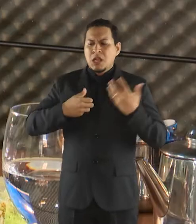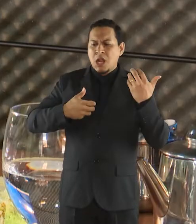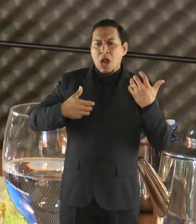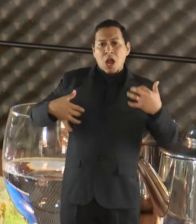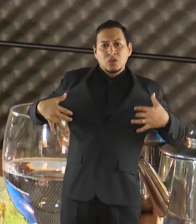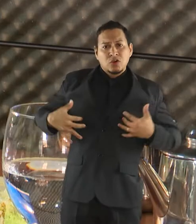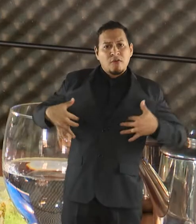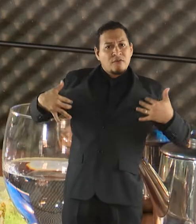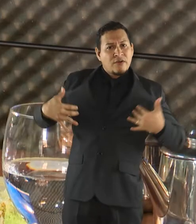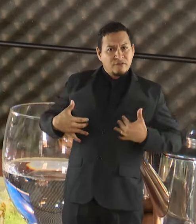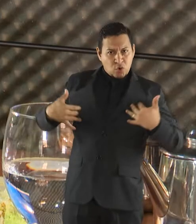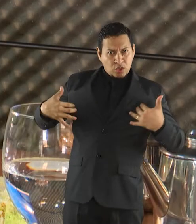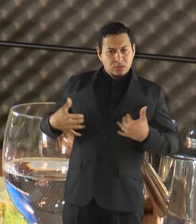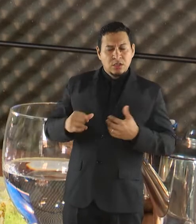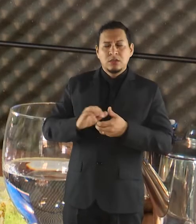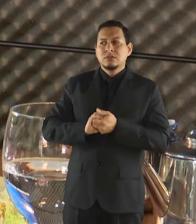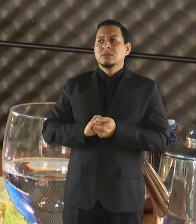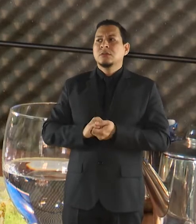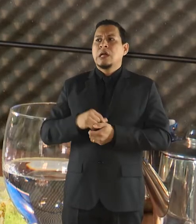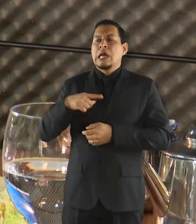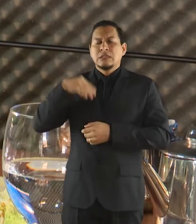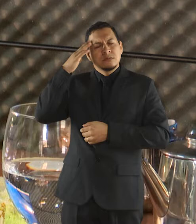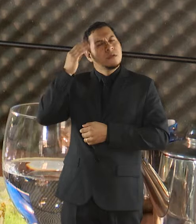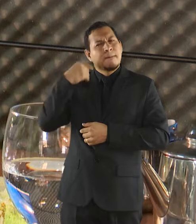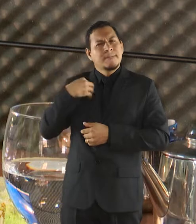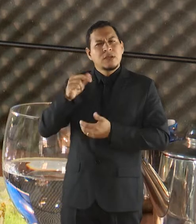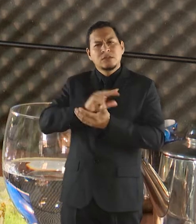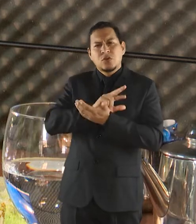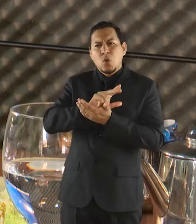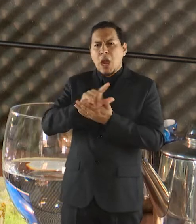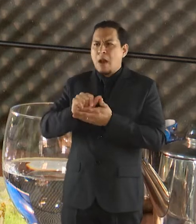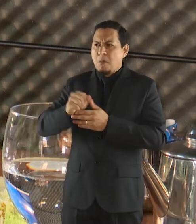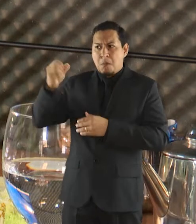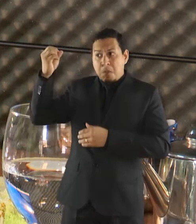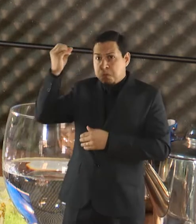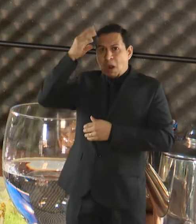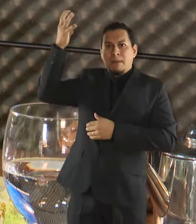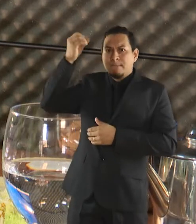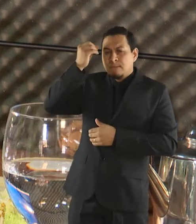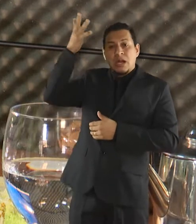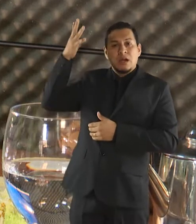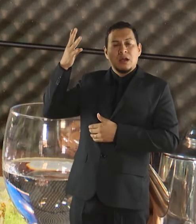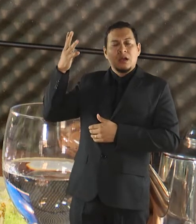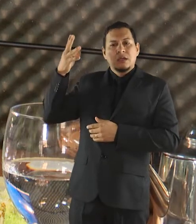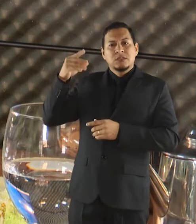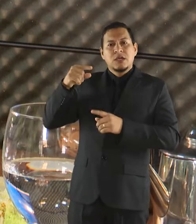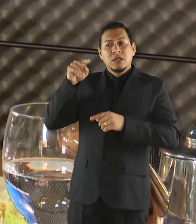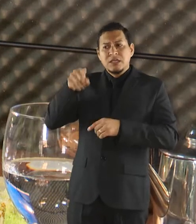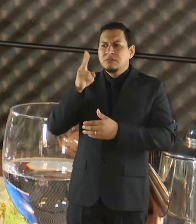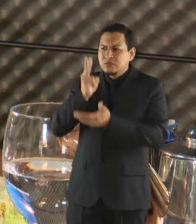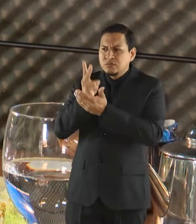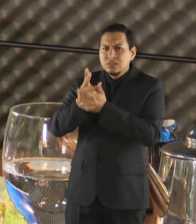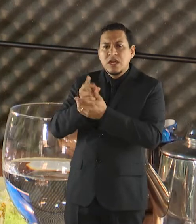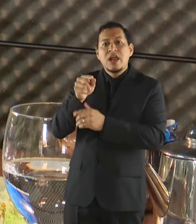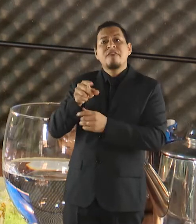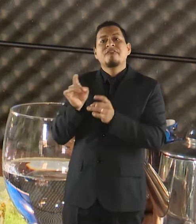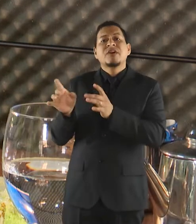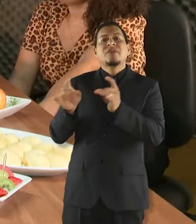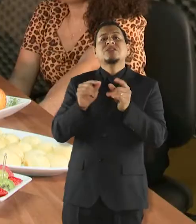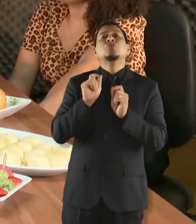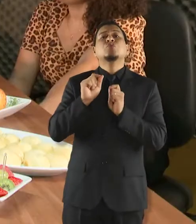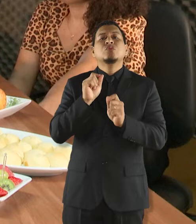tocar sanfona, né? Ele sabia muita coisa de cor. E o meu avô, por muito tempo, ele vendeu